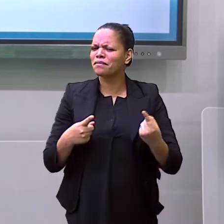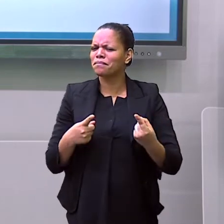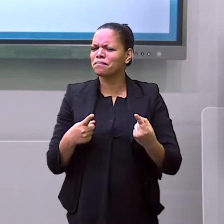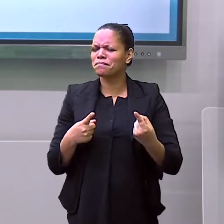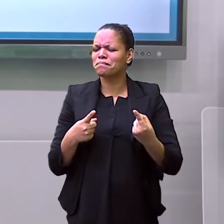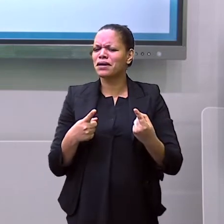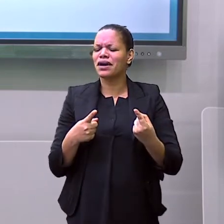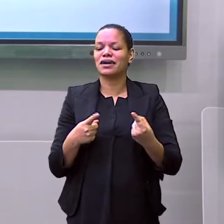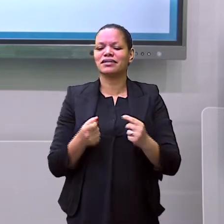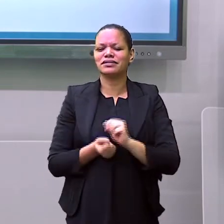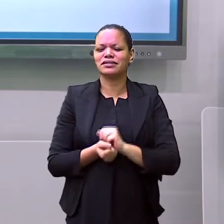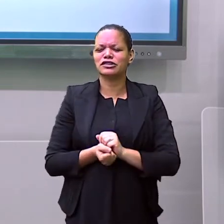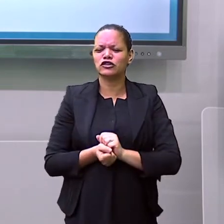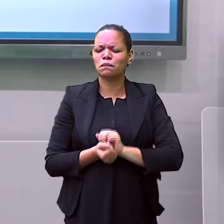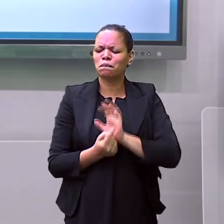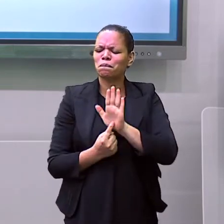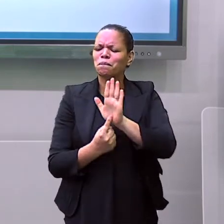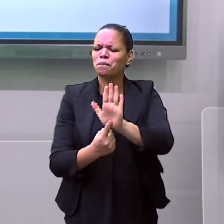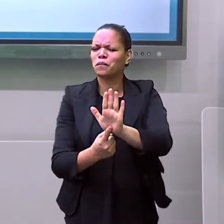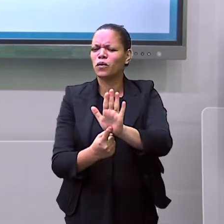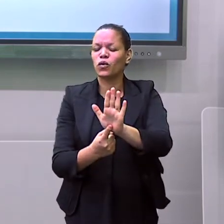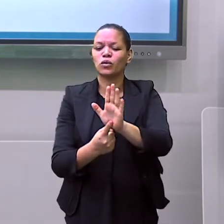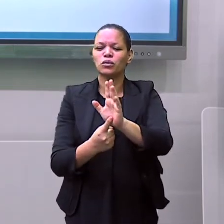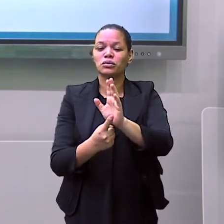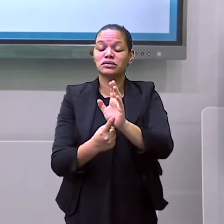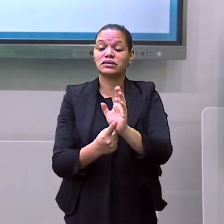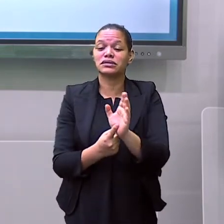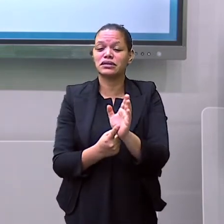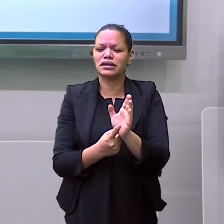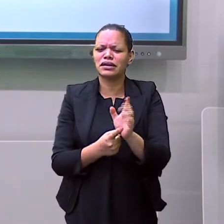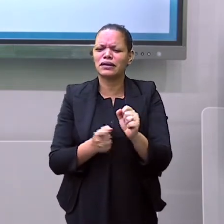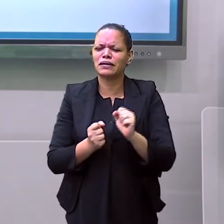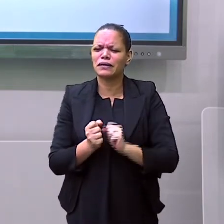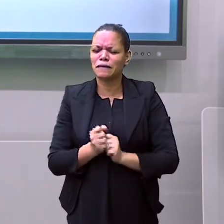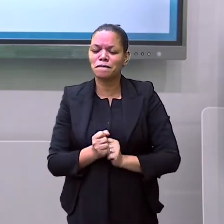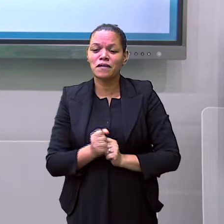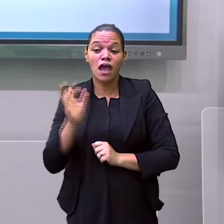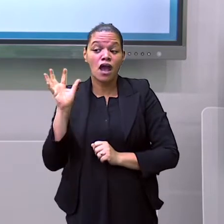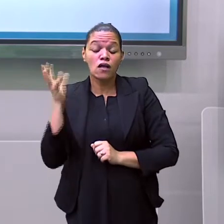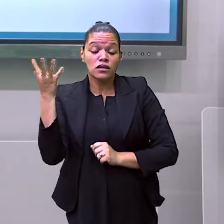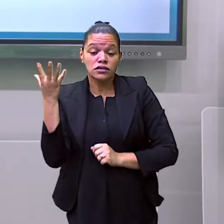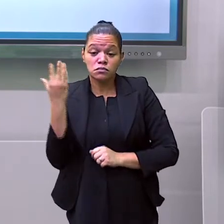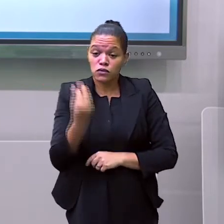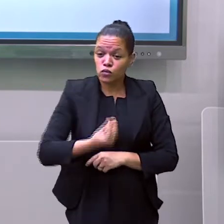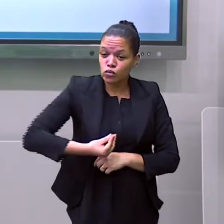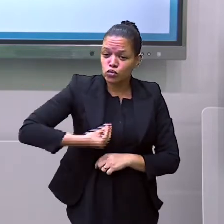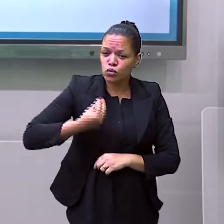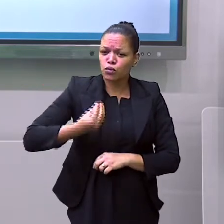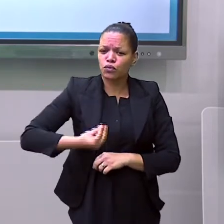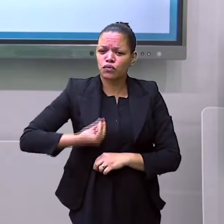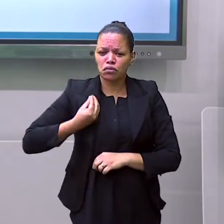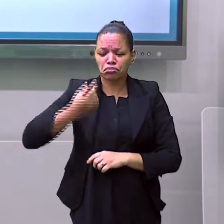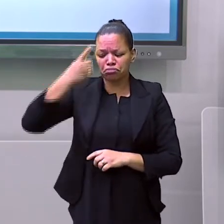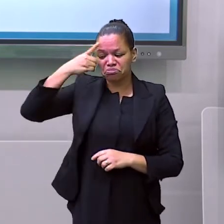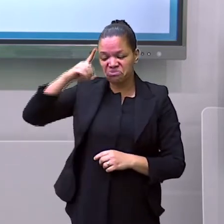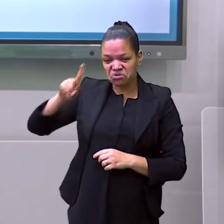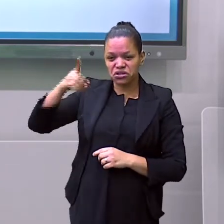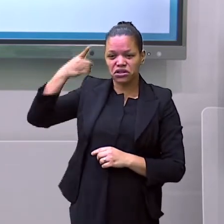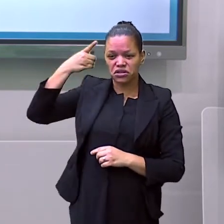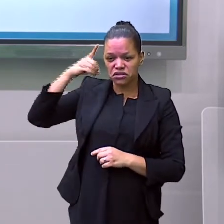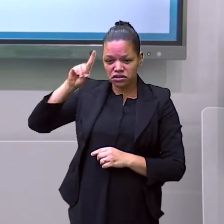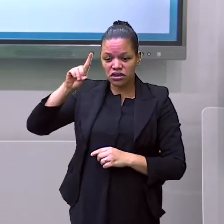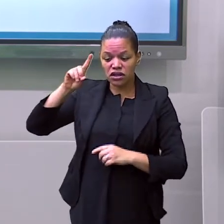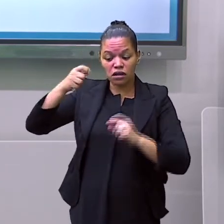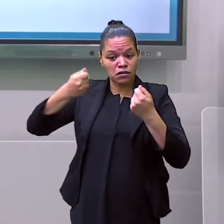sua vida, no seu dia a dia. E para contar todos esses fatos, você precisa conhecer